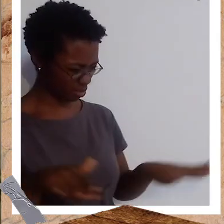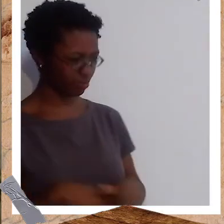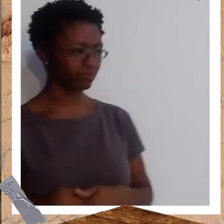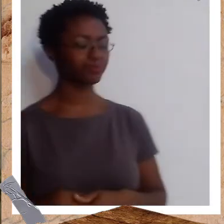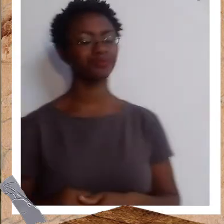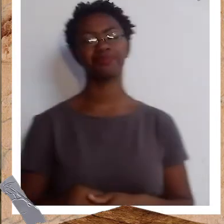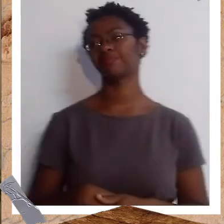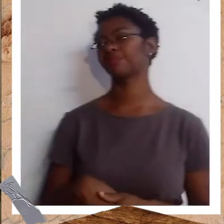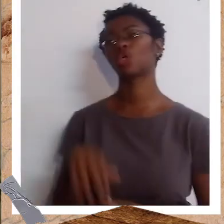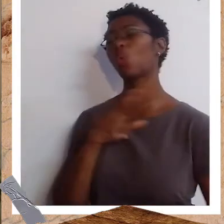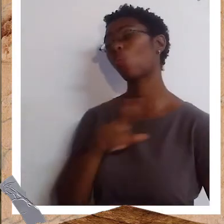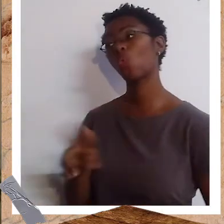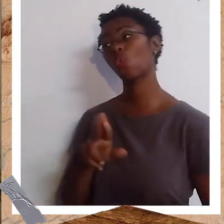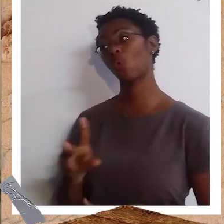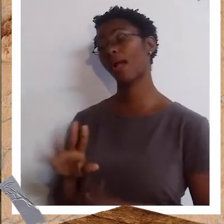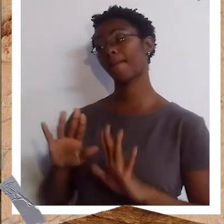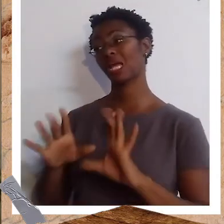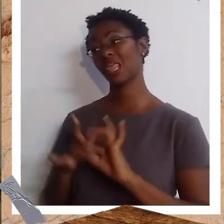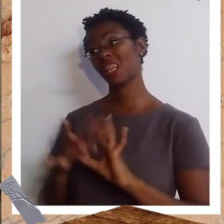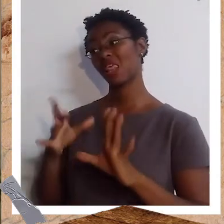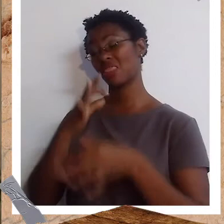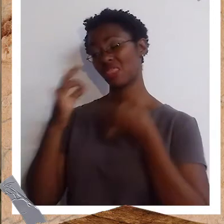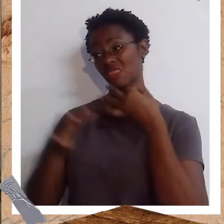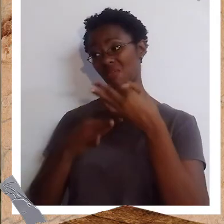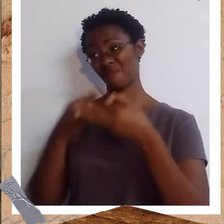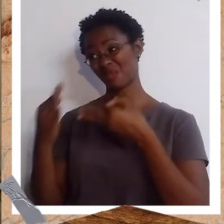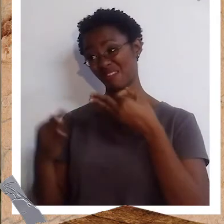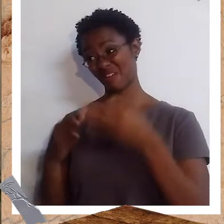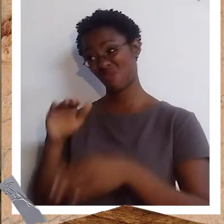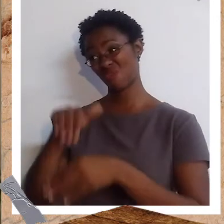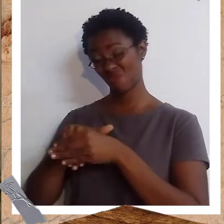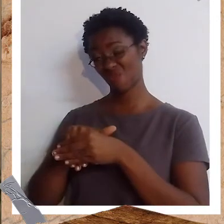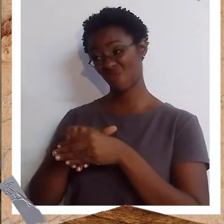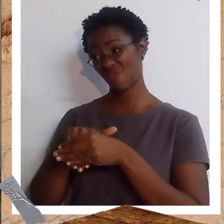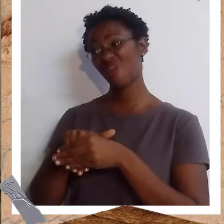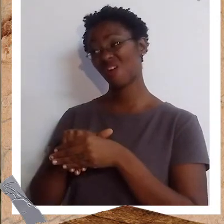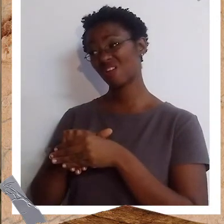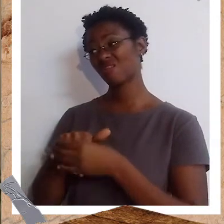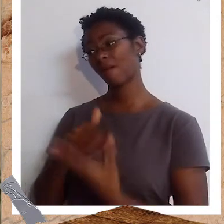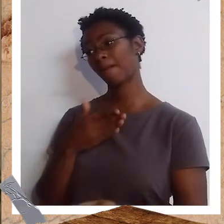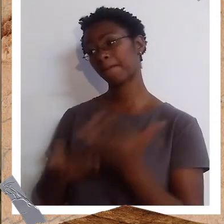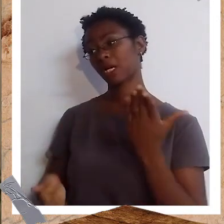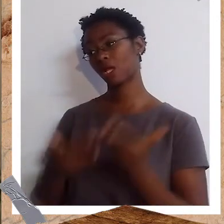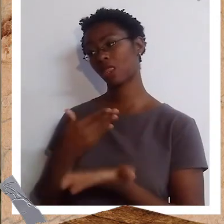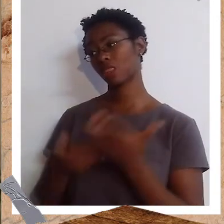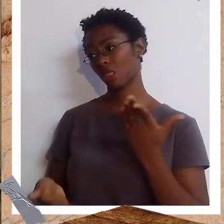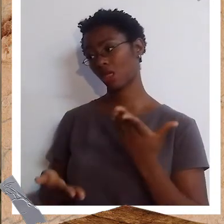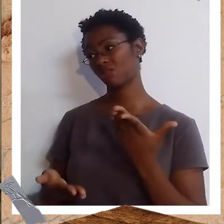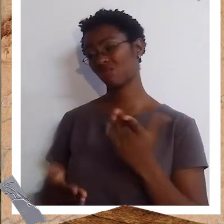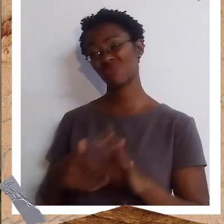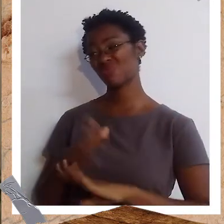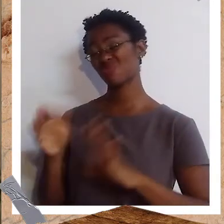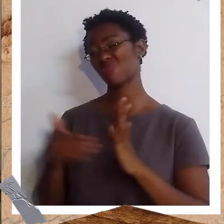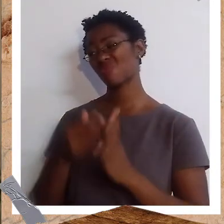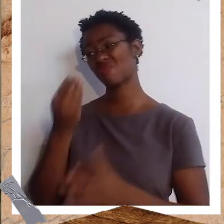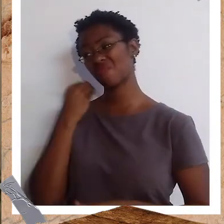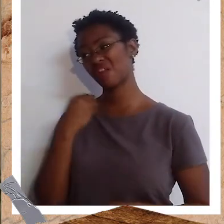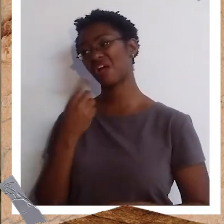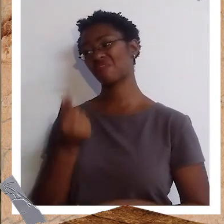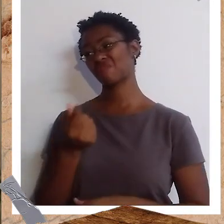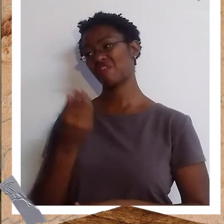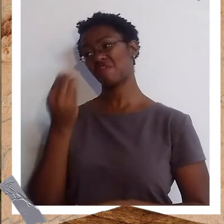seus adeptos. No nosso país, tudo está enfraquecendo. O dinheiro é fraco, a democracia é fraca, e os